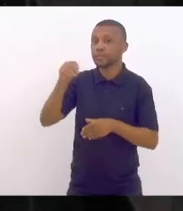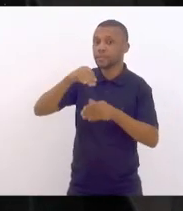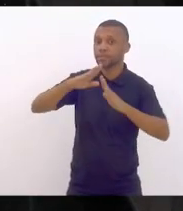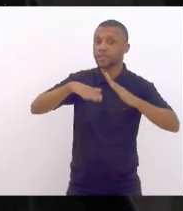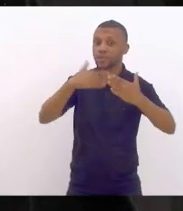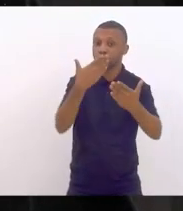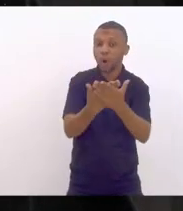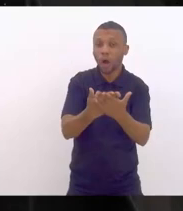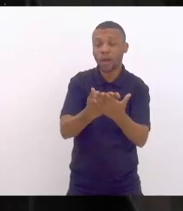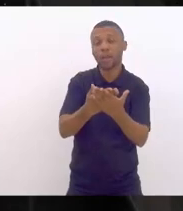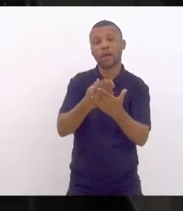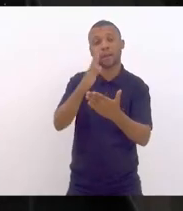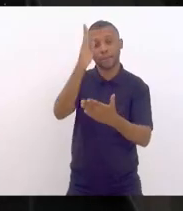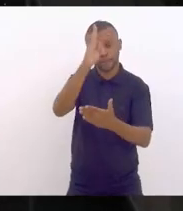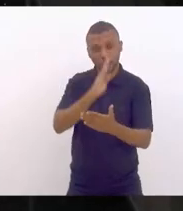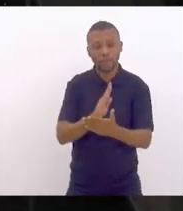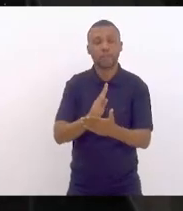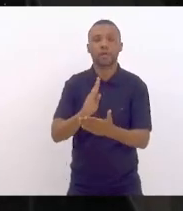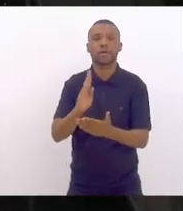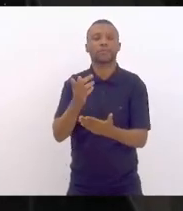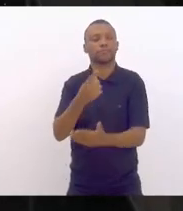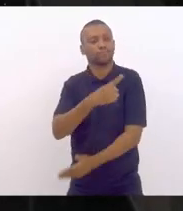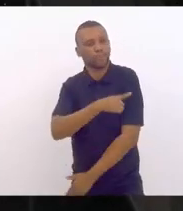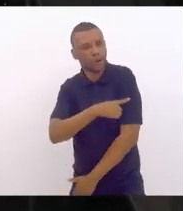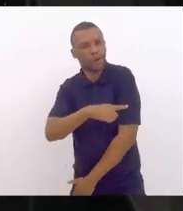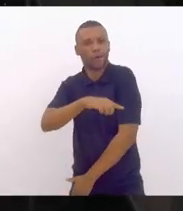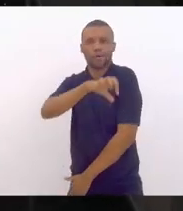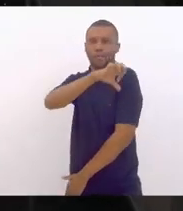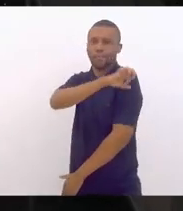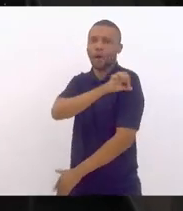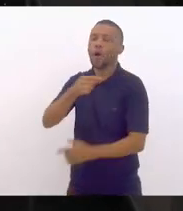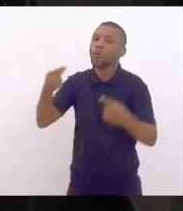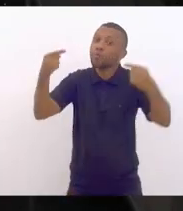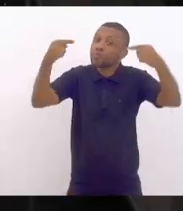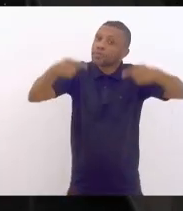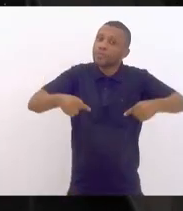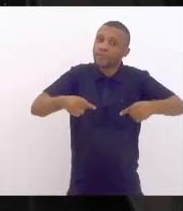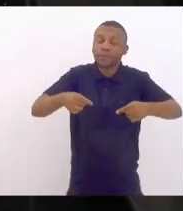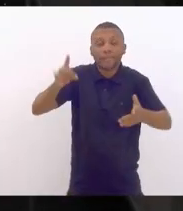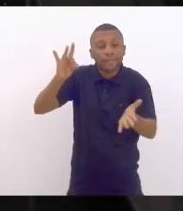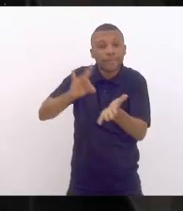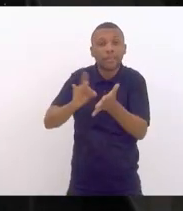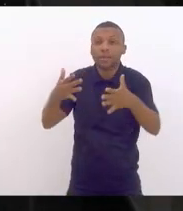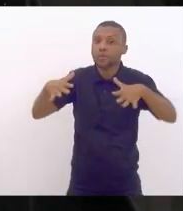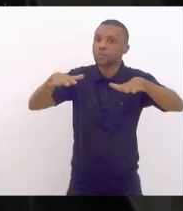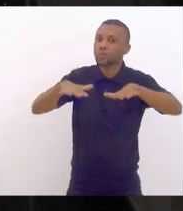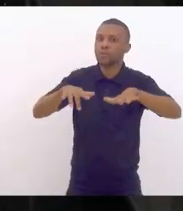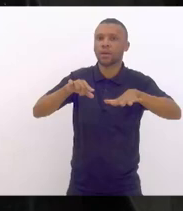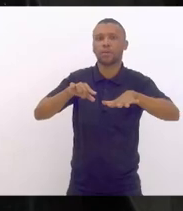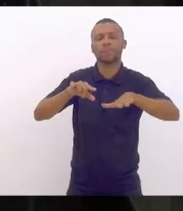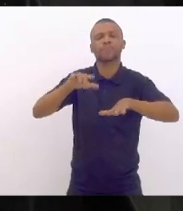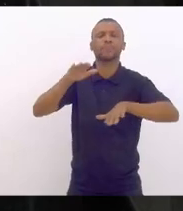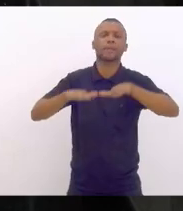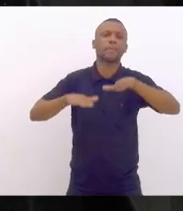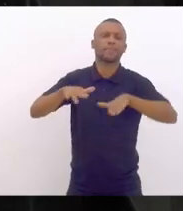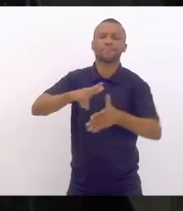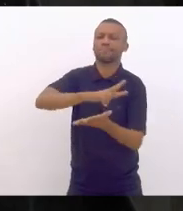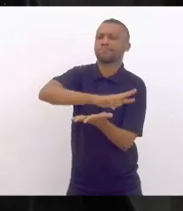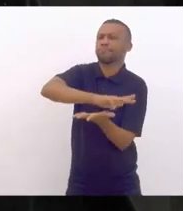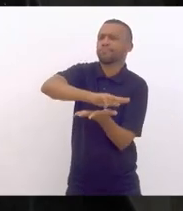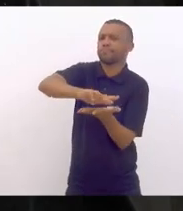brasileira nas classes regulares segue sendo um grande desafio Porque a verdadeira inclusão dos Paulo Depende de uma série de